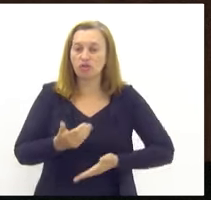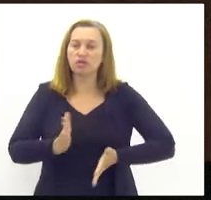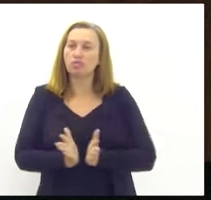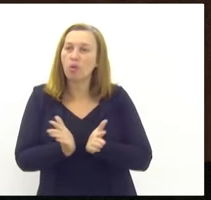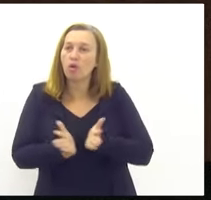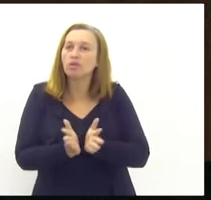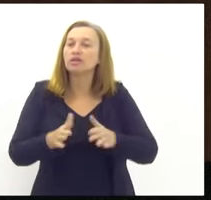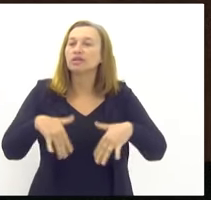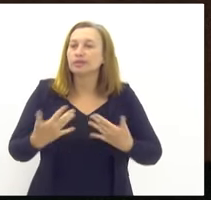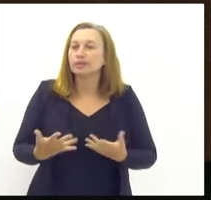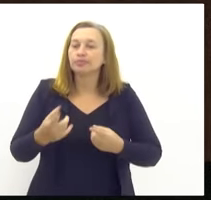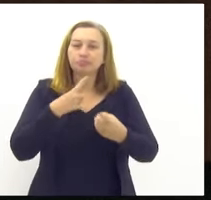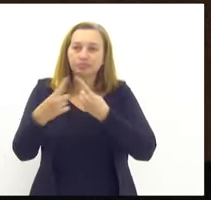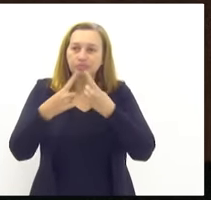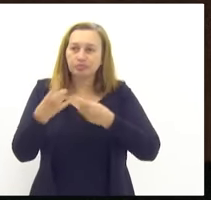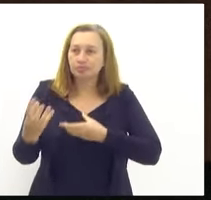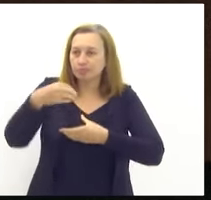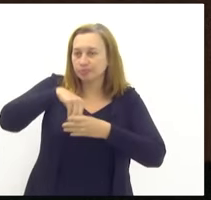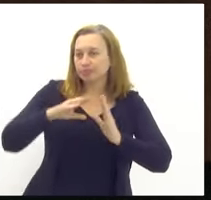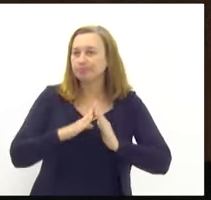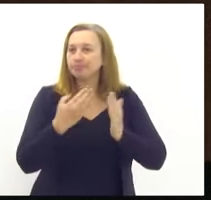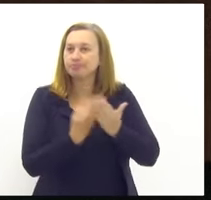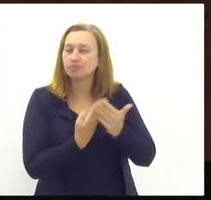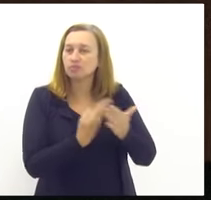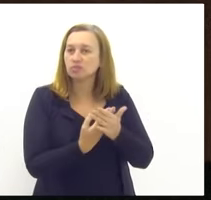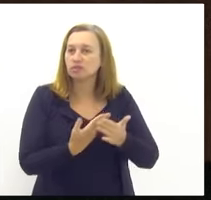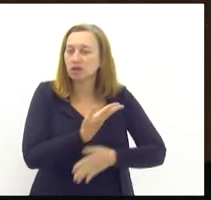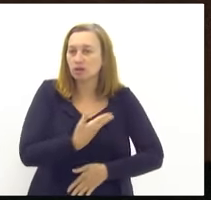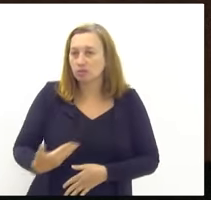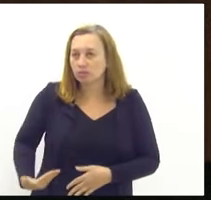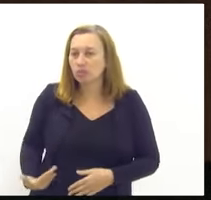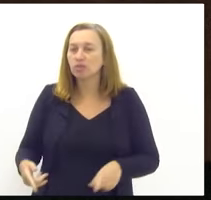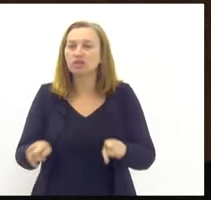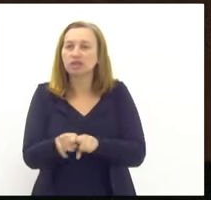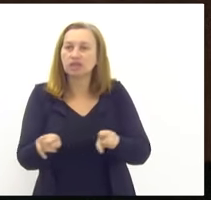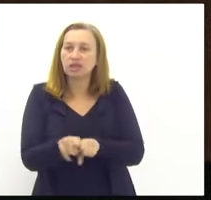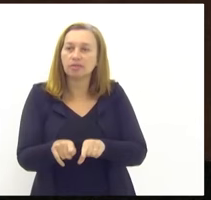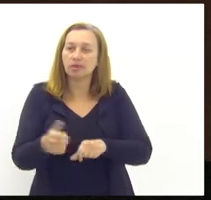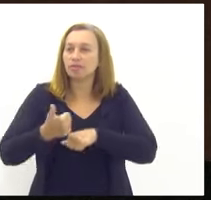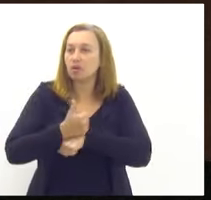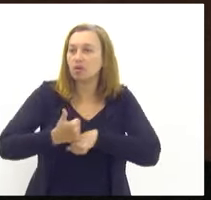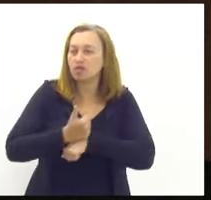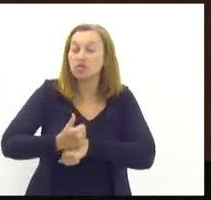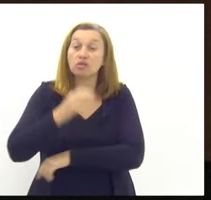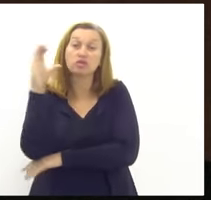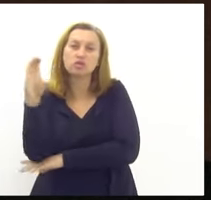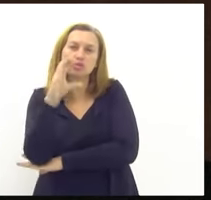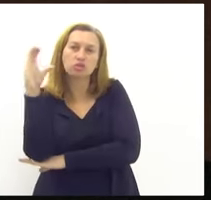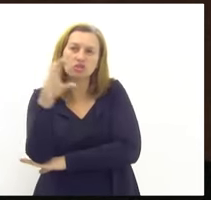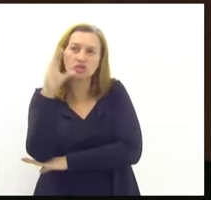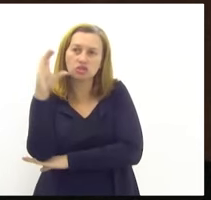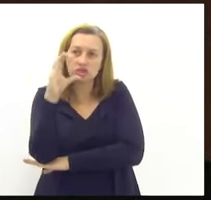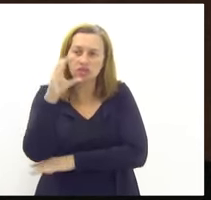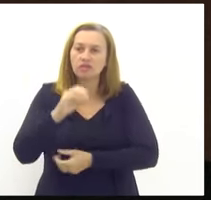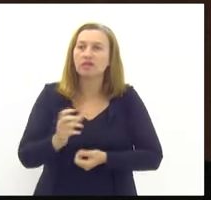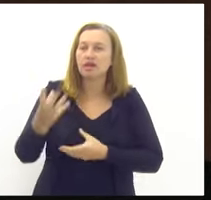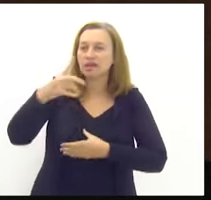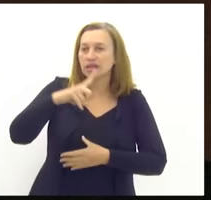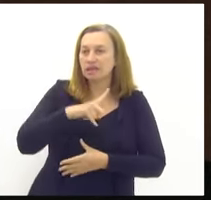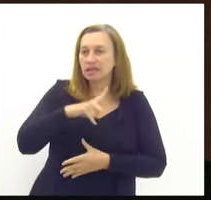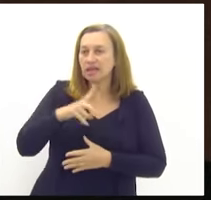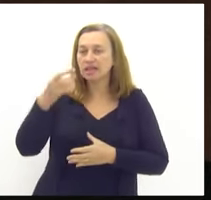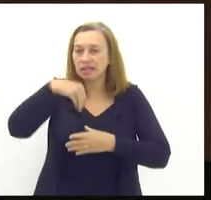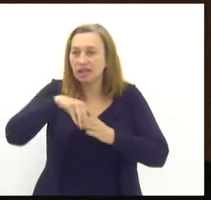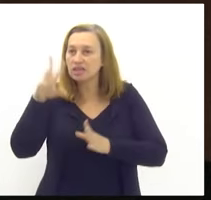debates para dentro da da escola pública bem como as carreiras científicas as cadeiras que tem nas universidades as